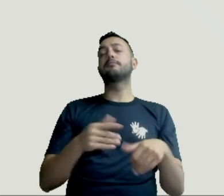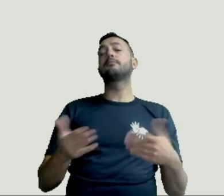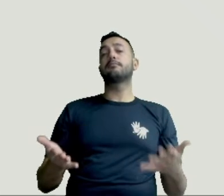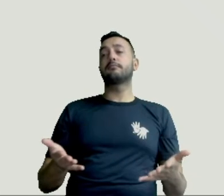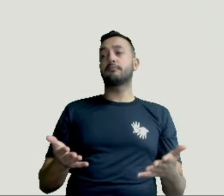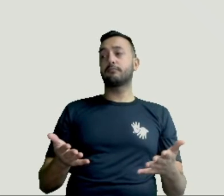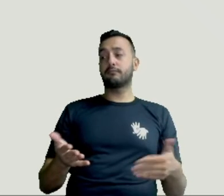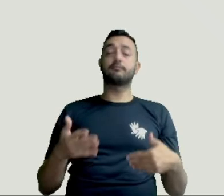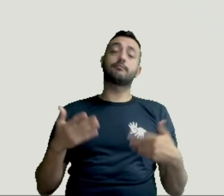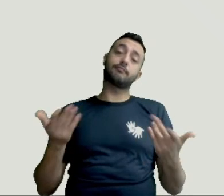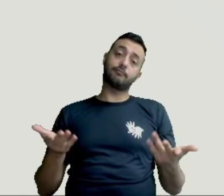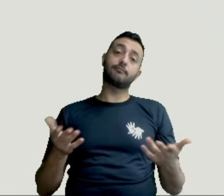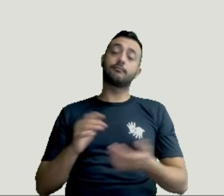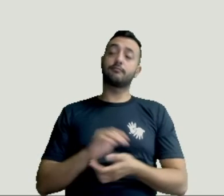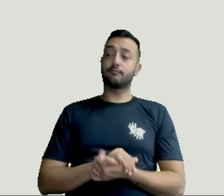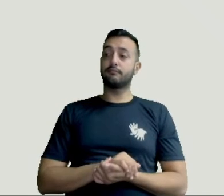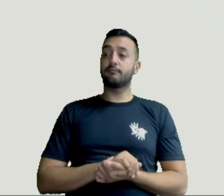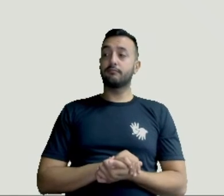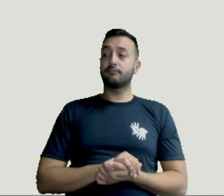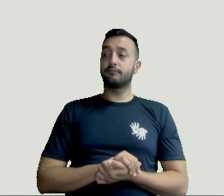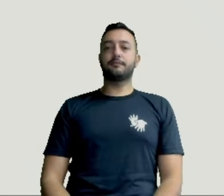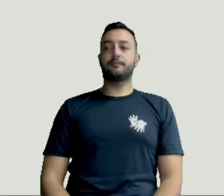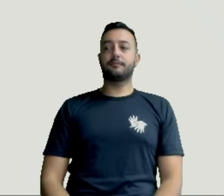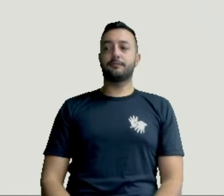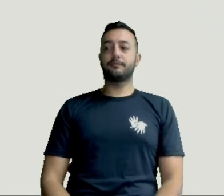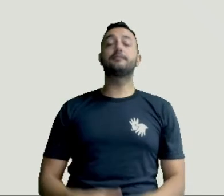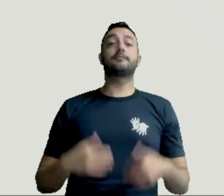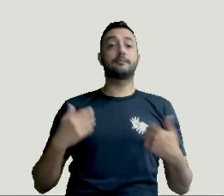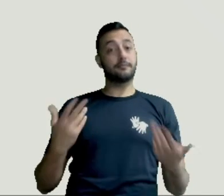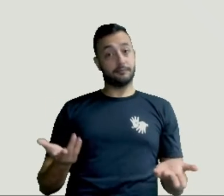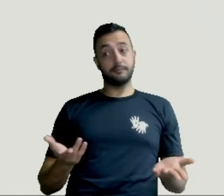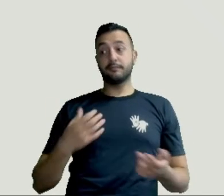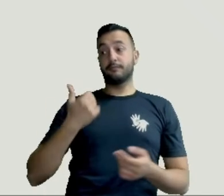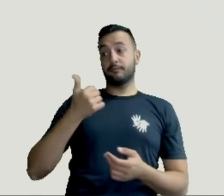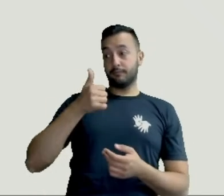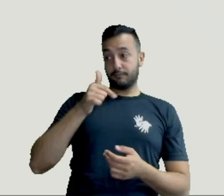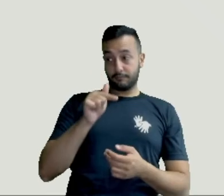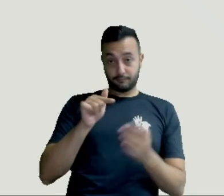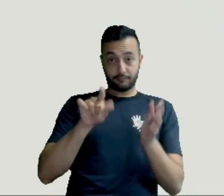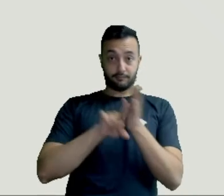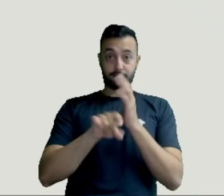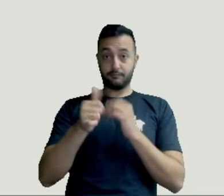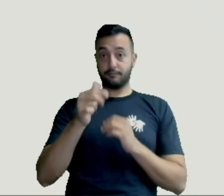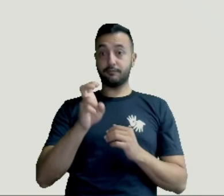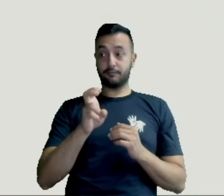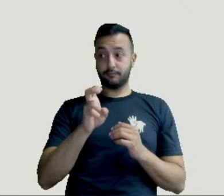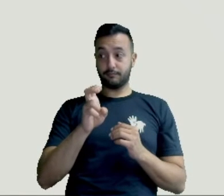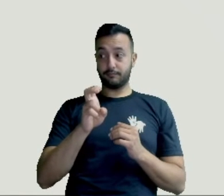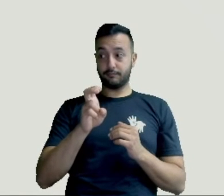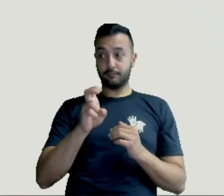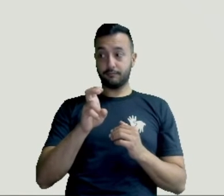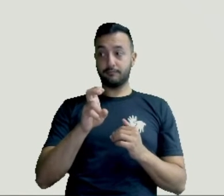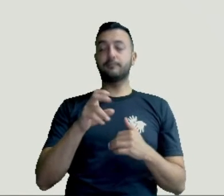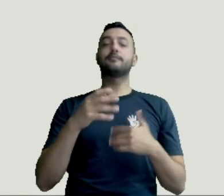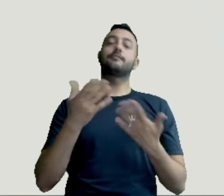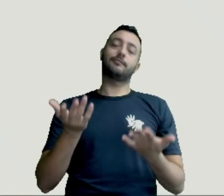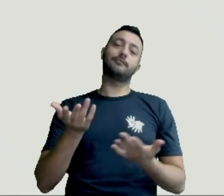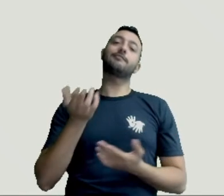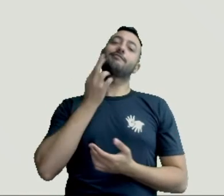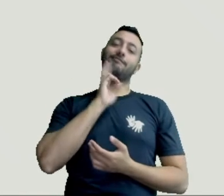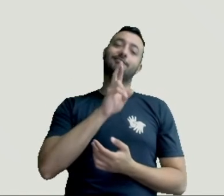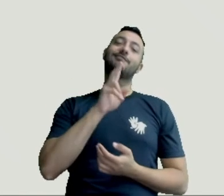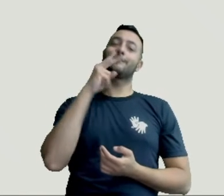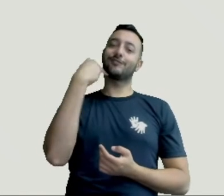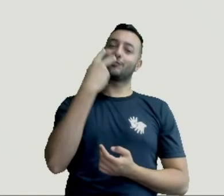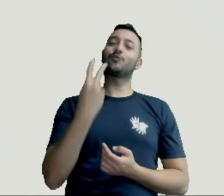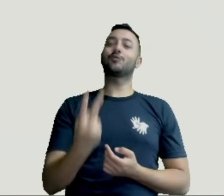Novamente, variação do tempo. Vou pegar o que aí? Então, 17 menos 15 é igual a 2 horas.